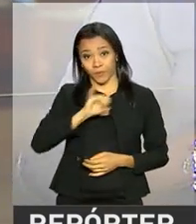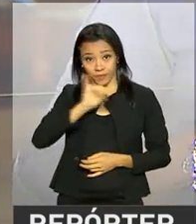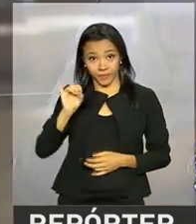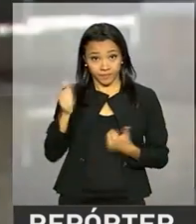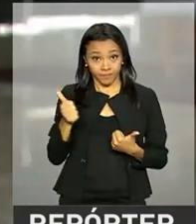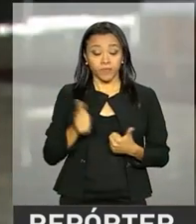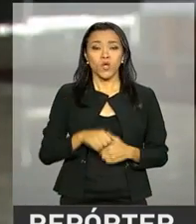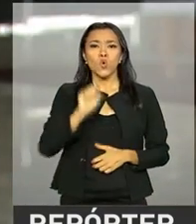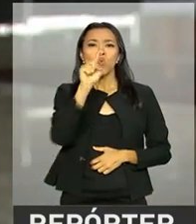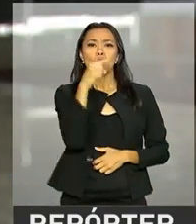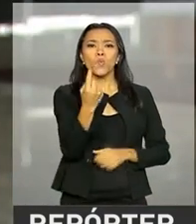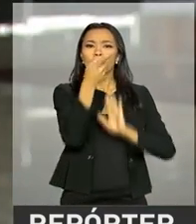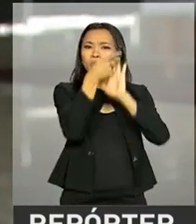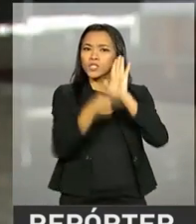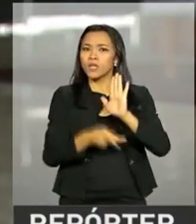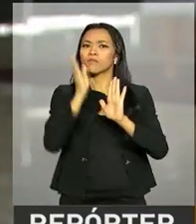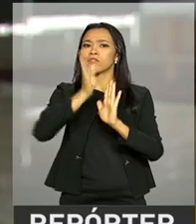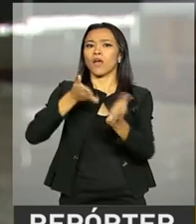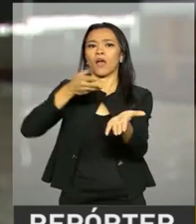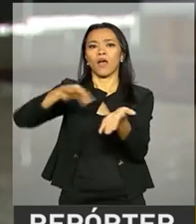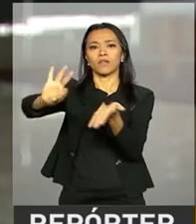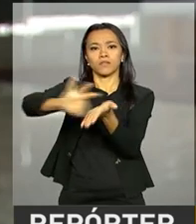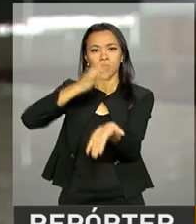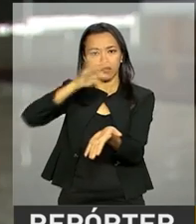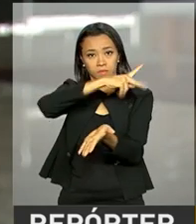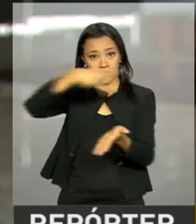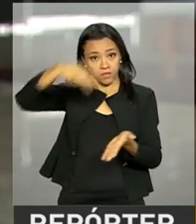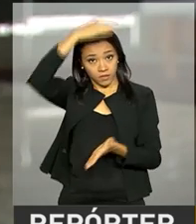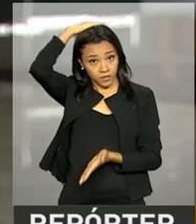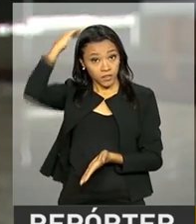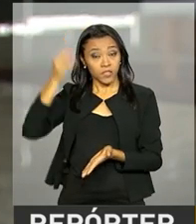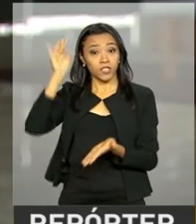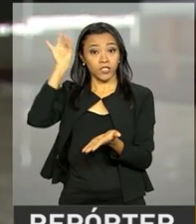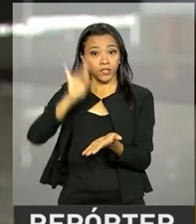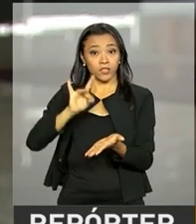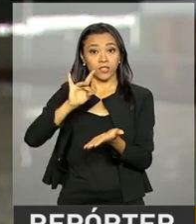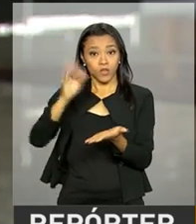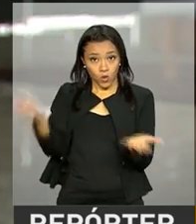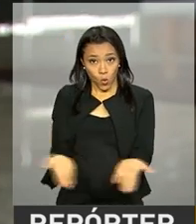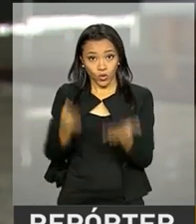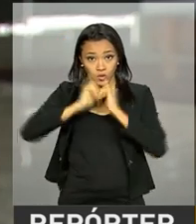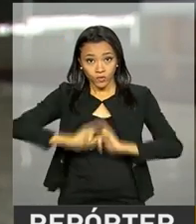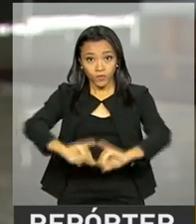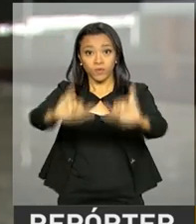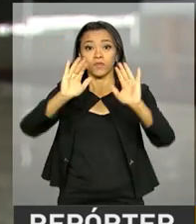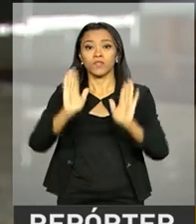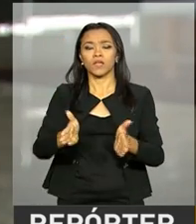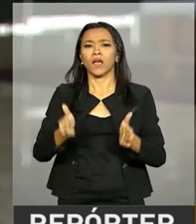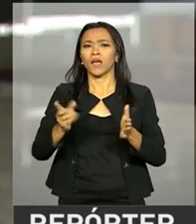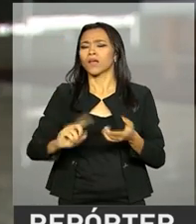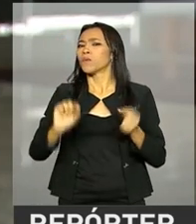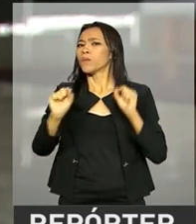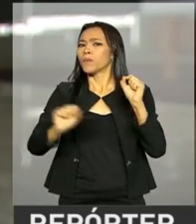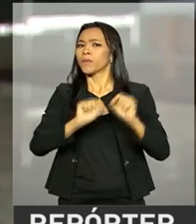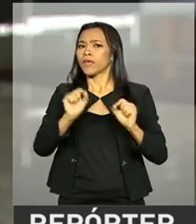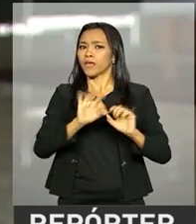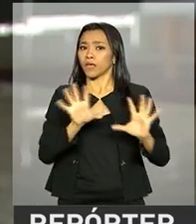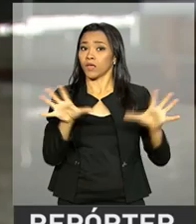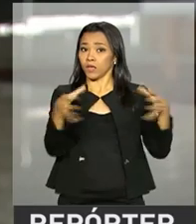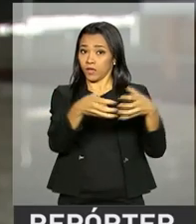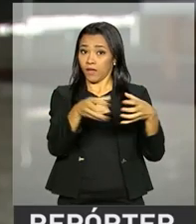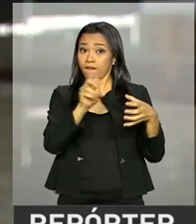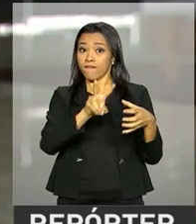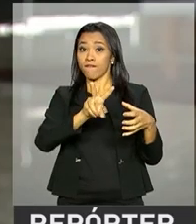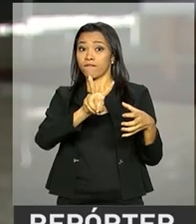um dos projetos sancionados pelo presidente Michel Temer publicados no Diário Oficial da União de hoje inclui entre as populações com reserva de